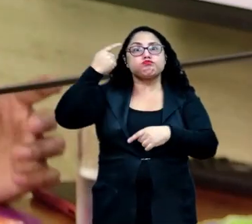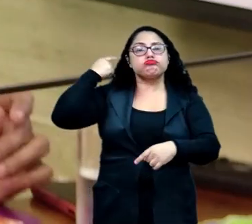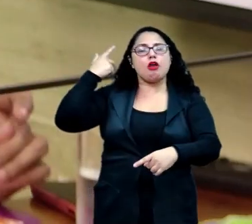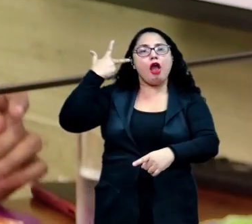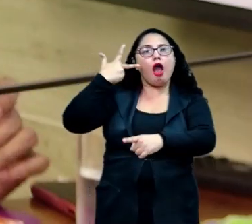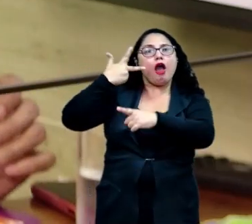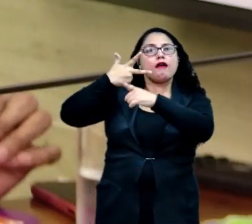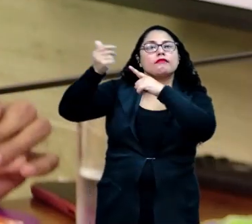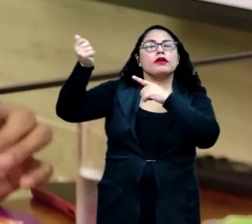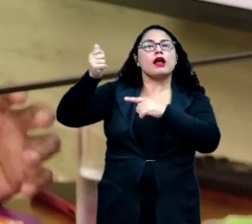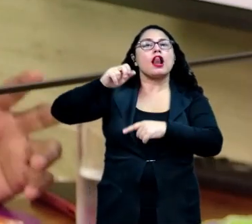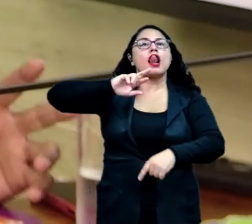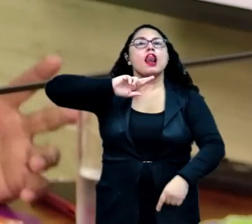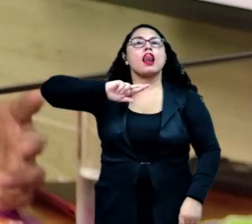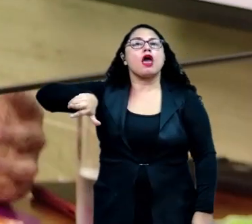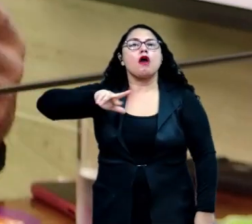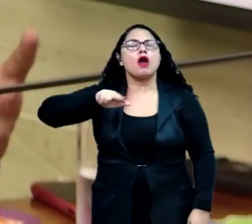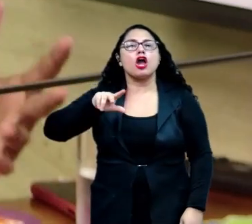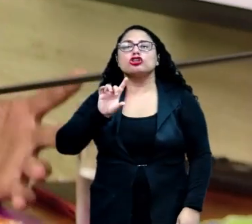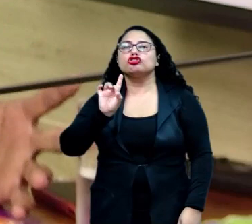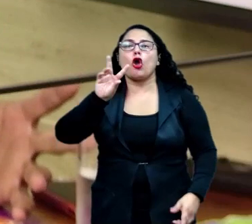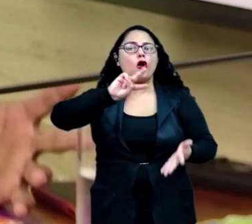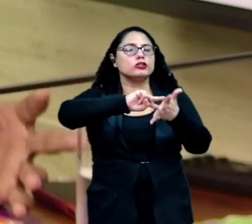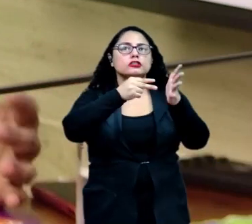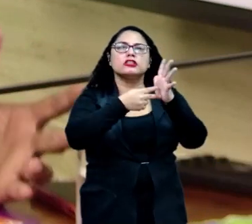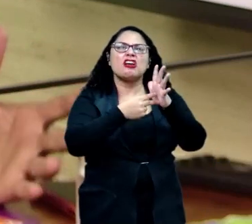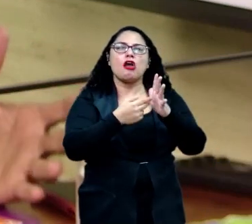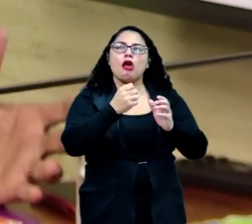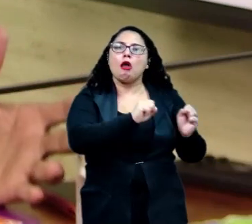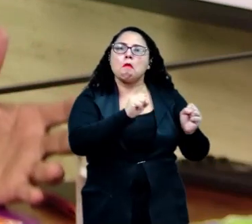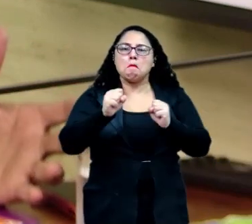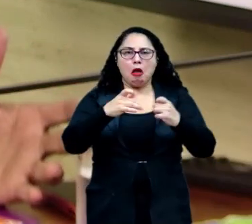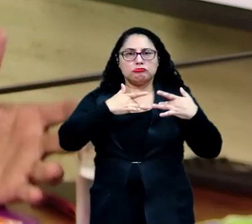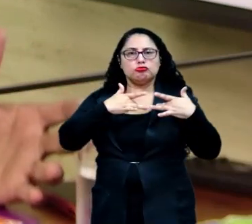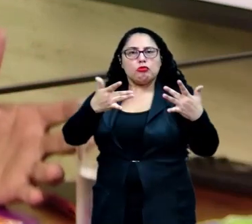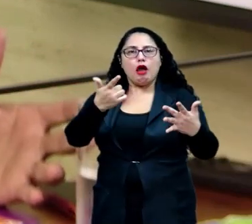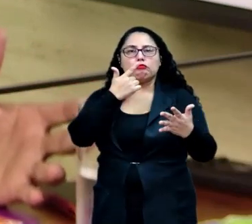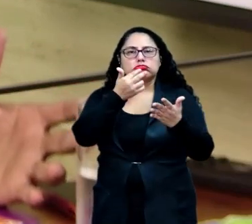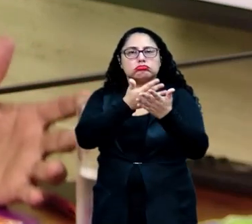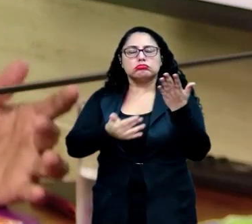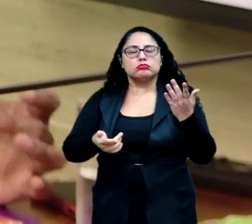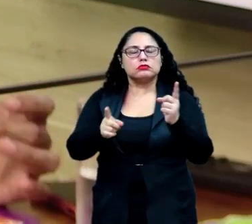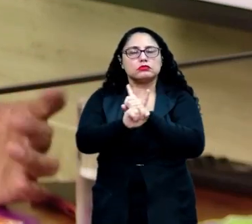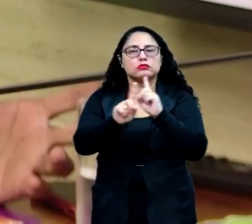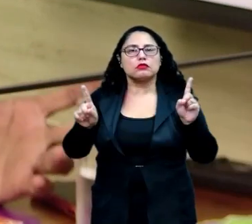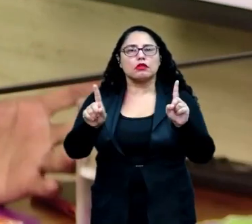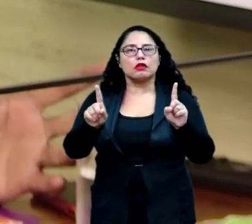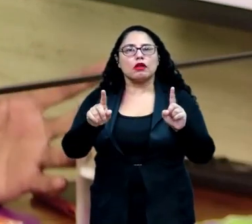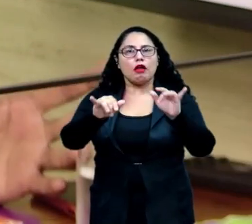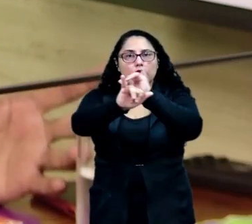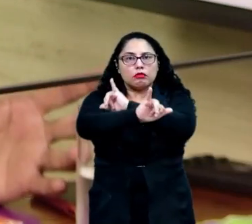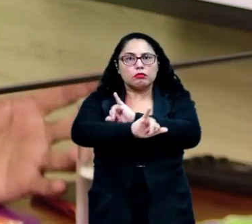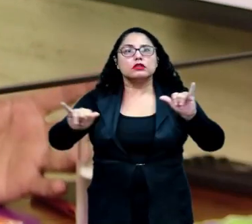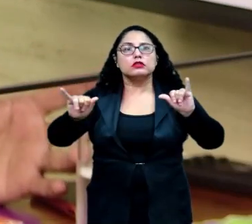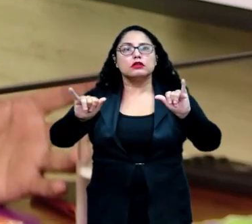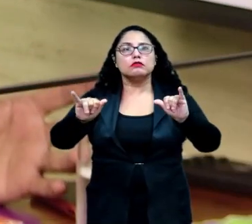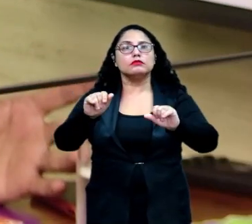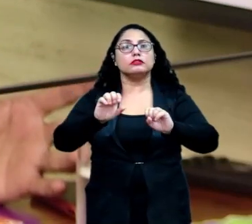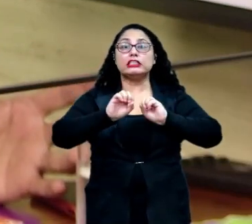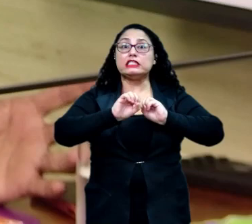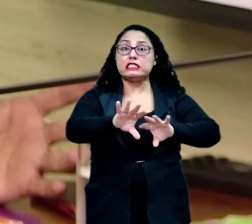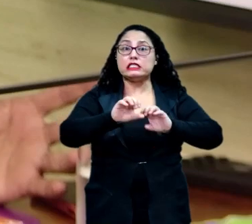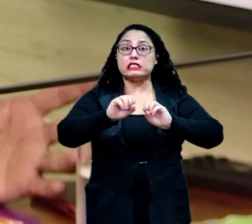conquista, ela não é só, ela não significa só eu posso doar sangue. Ela é uma mensagem pedagógica